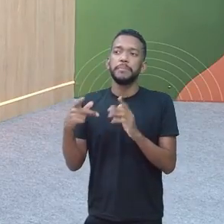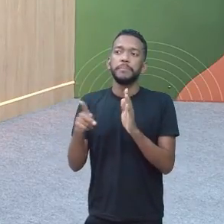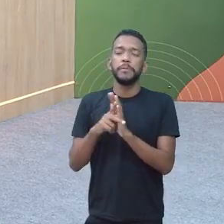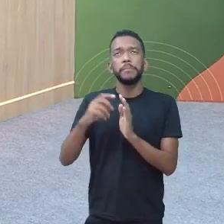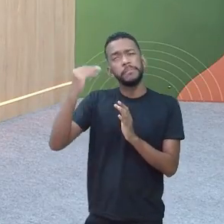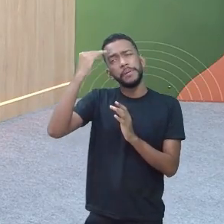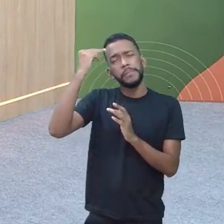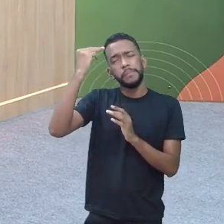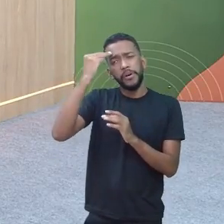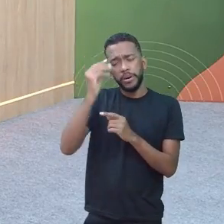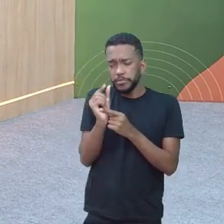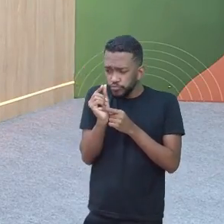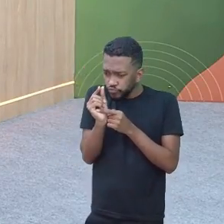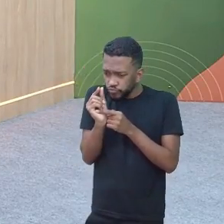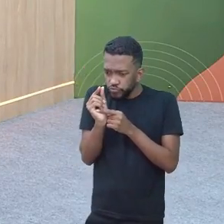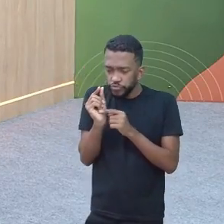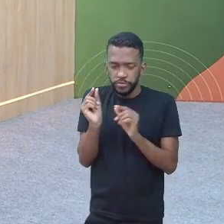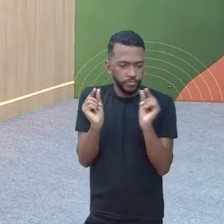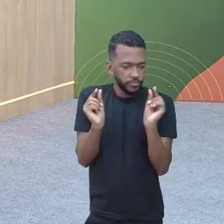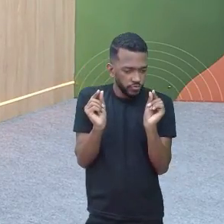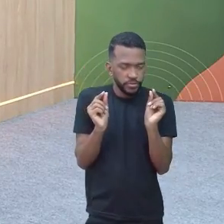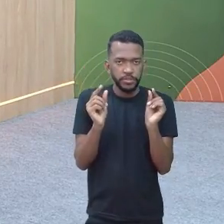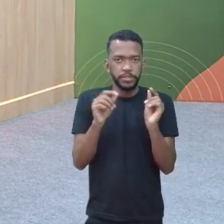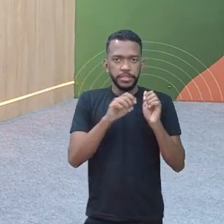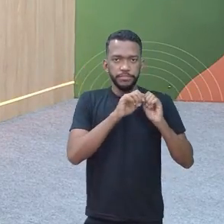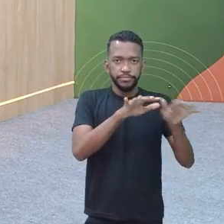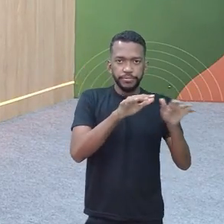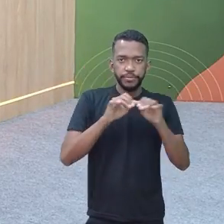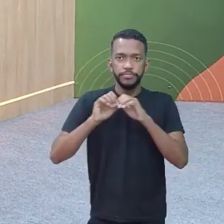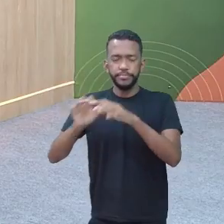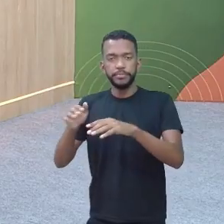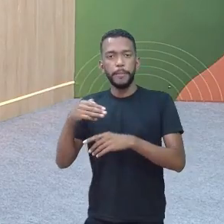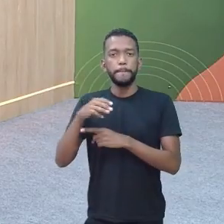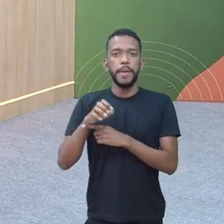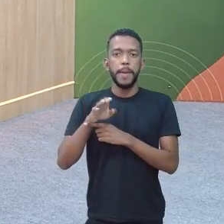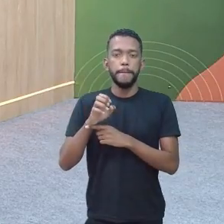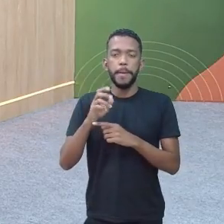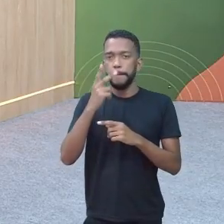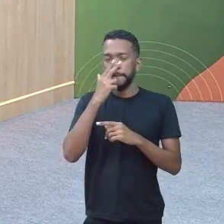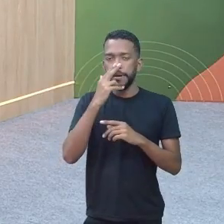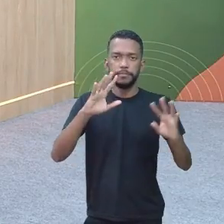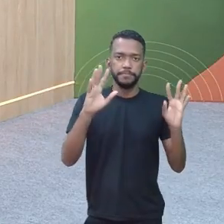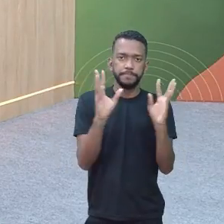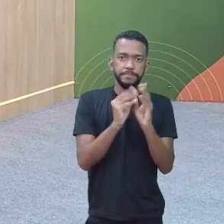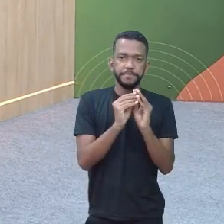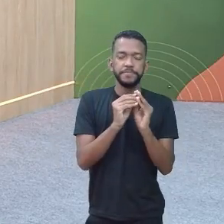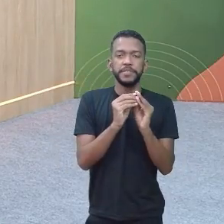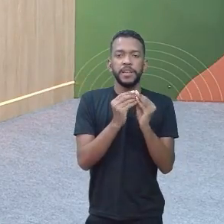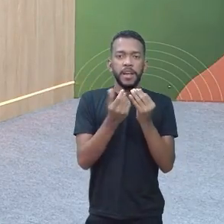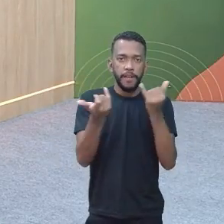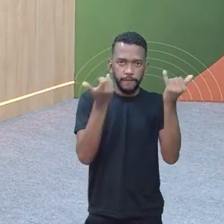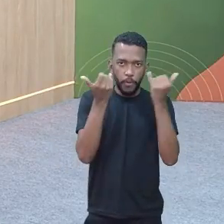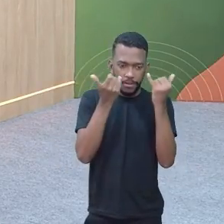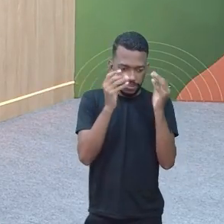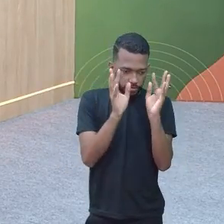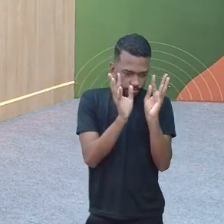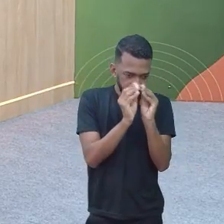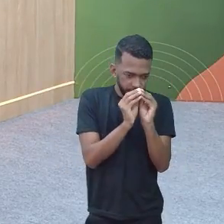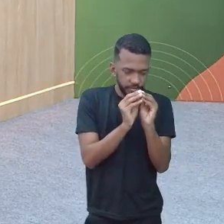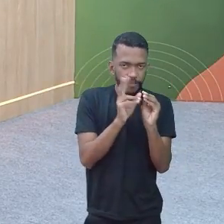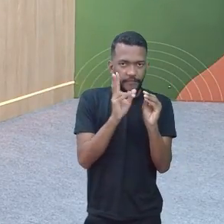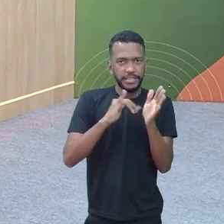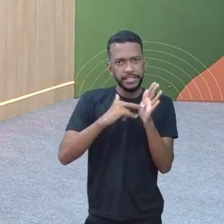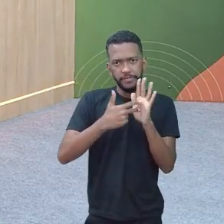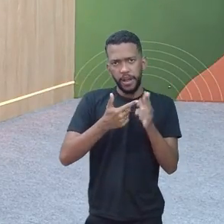memória. E é assim que surge a ideia do meme. A ideia do meme é um condensar de informações que vão significar